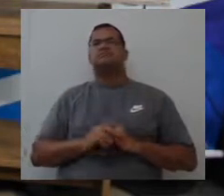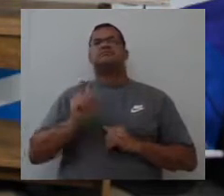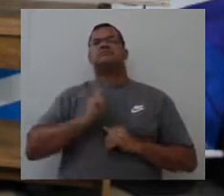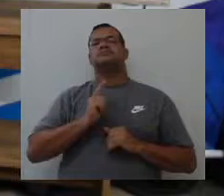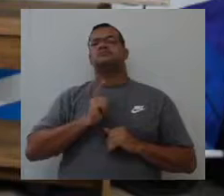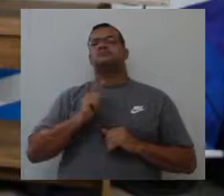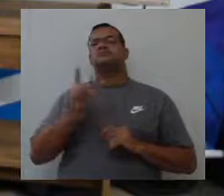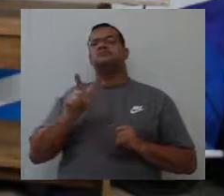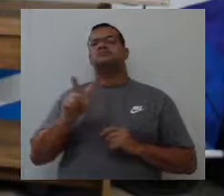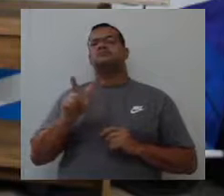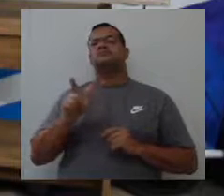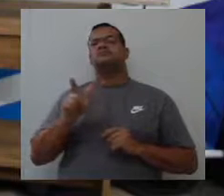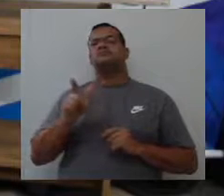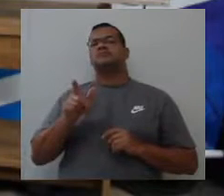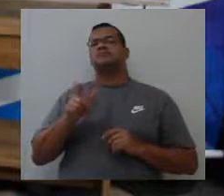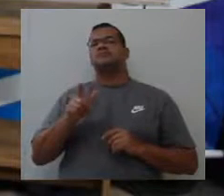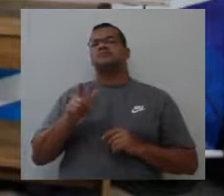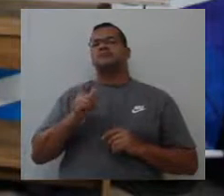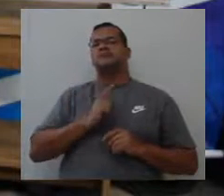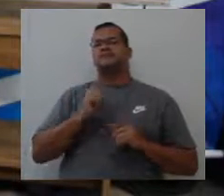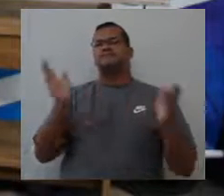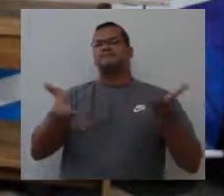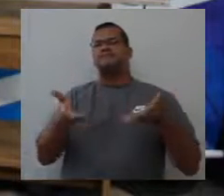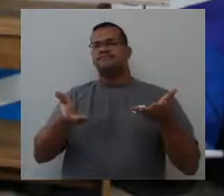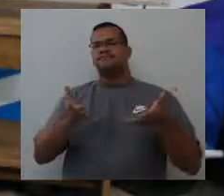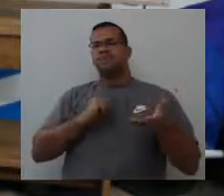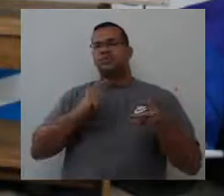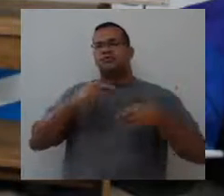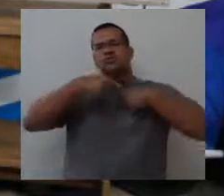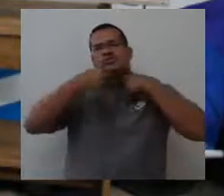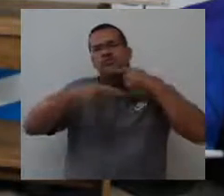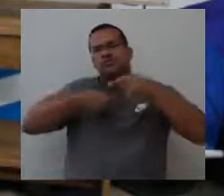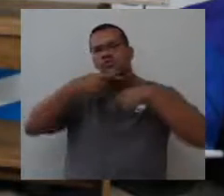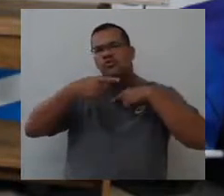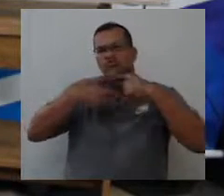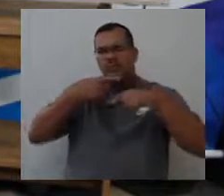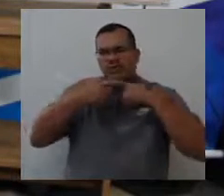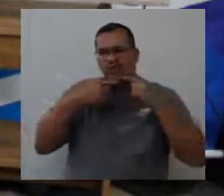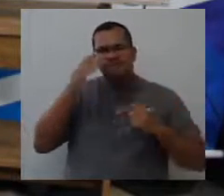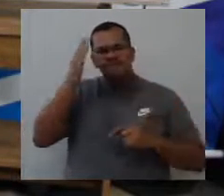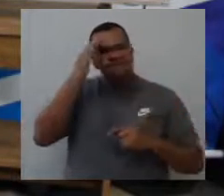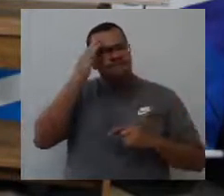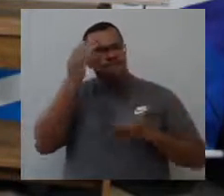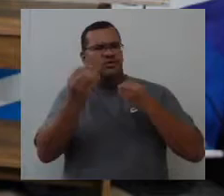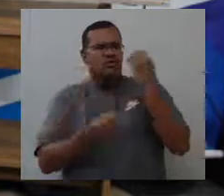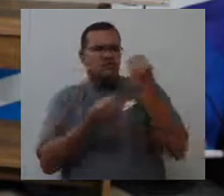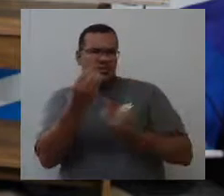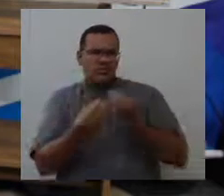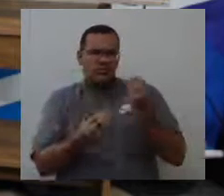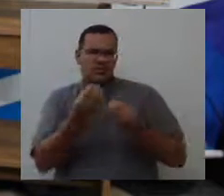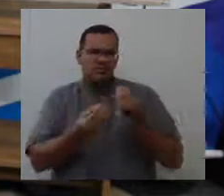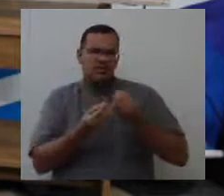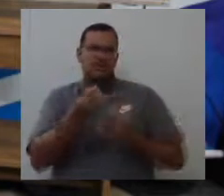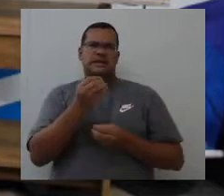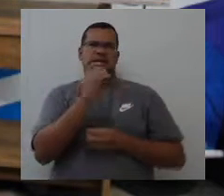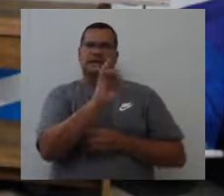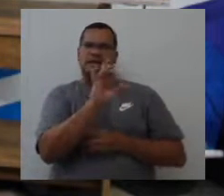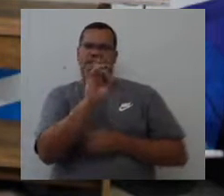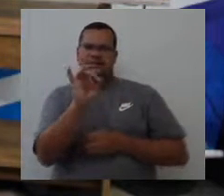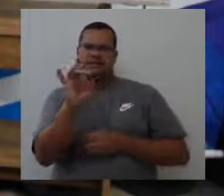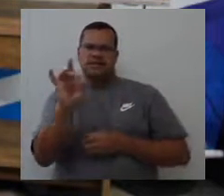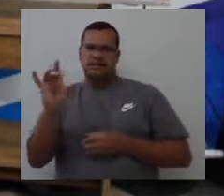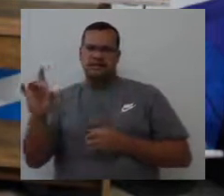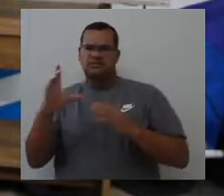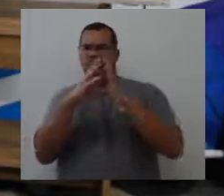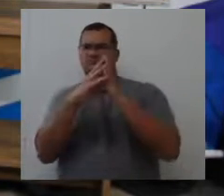tenha esse momento de tirar todas as dúvidas, compreender como funciona cada